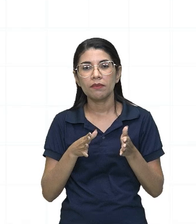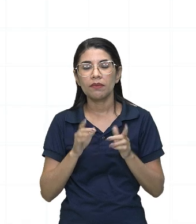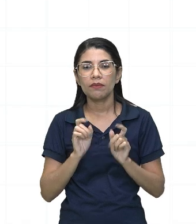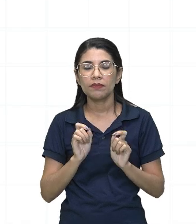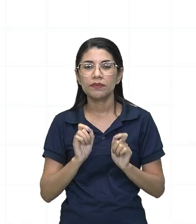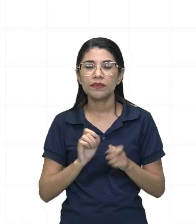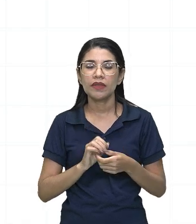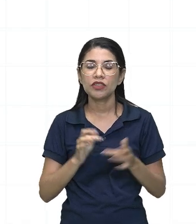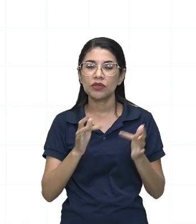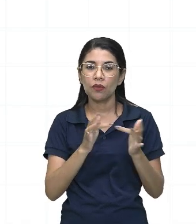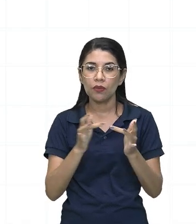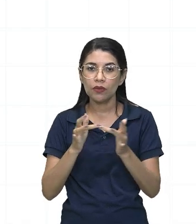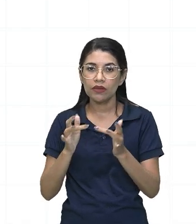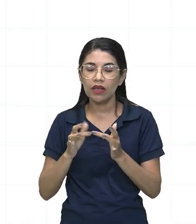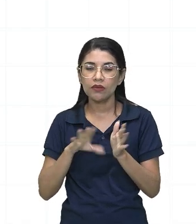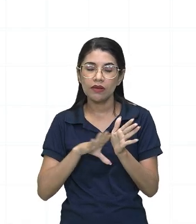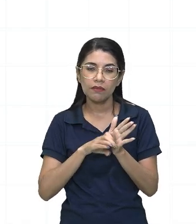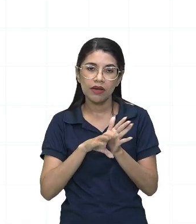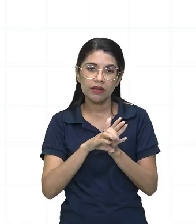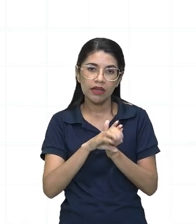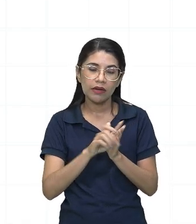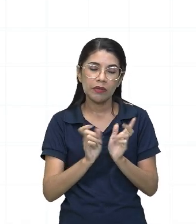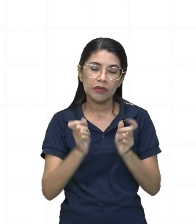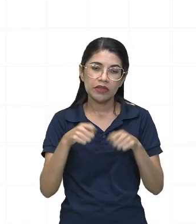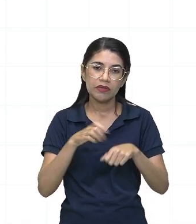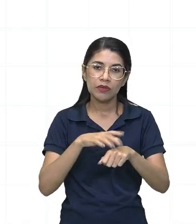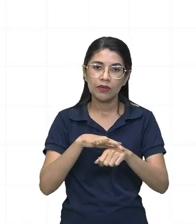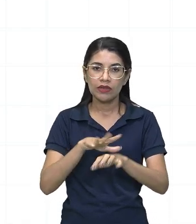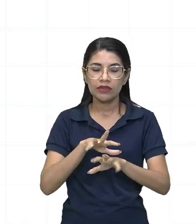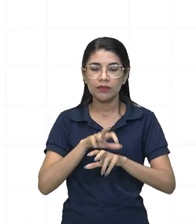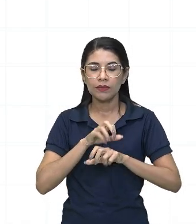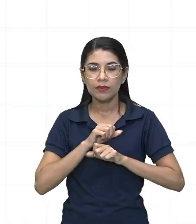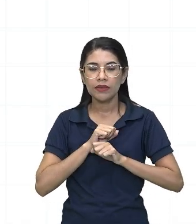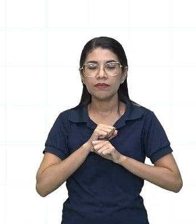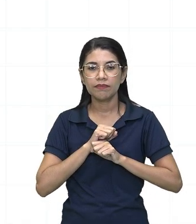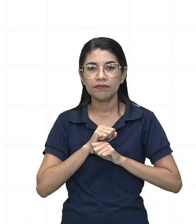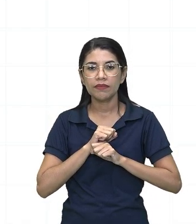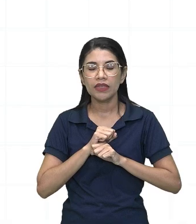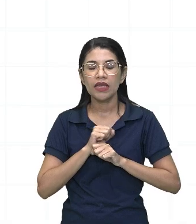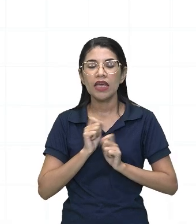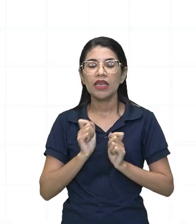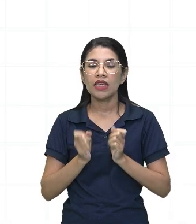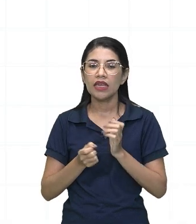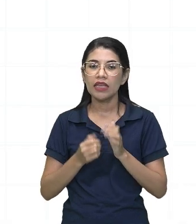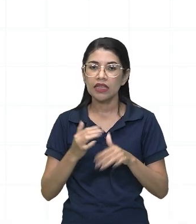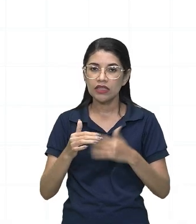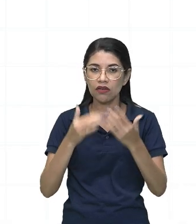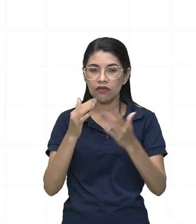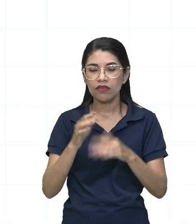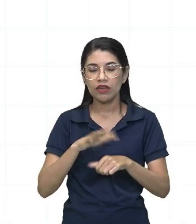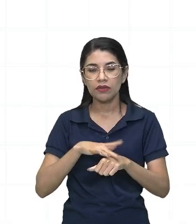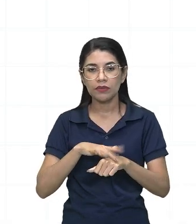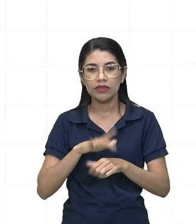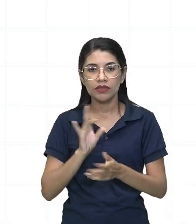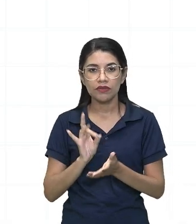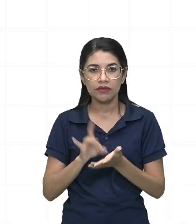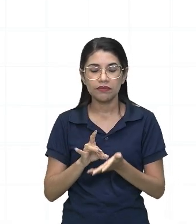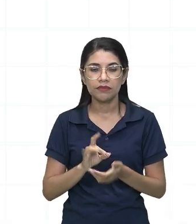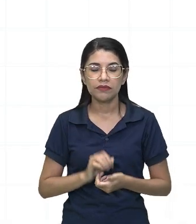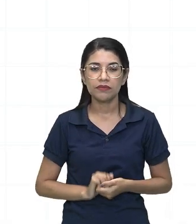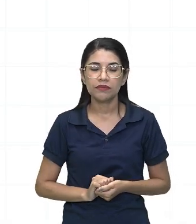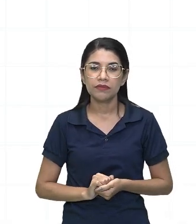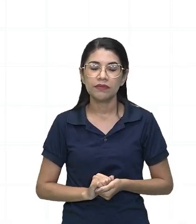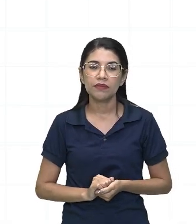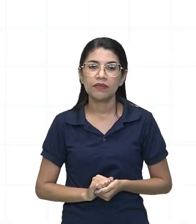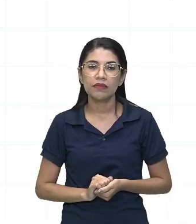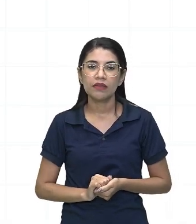de contato com a bactéria causadora da doença para poder desenvolver essa doença, certo? E